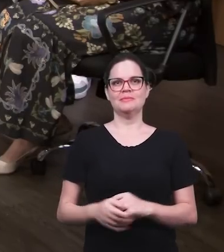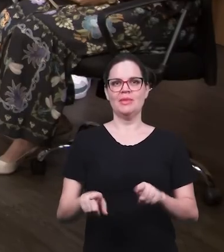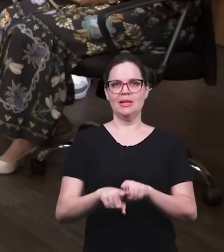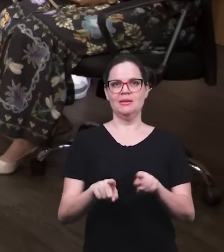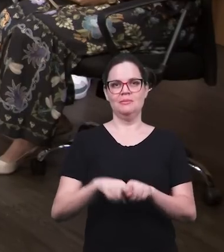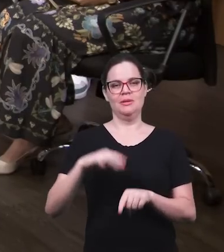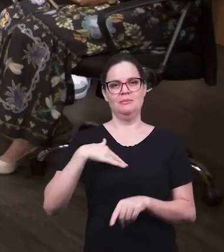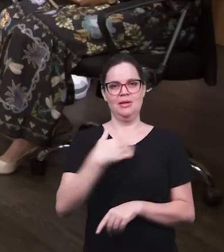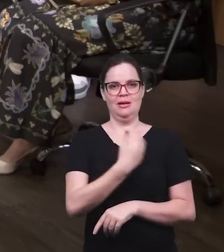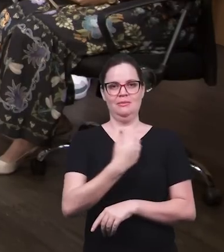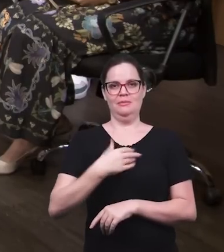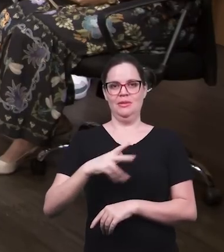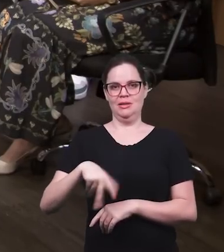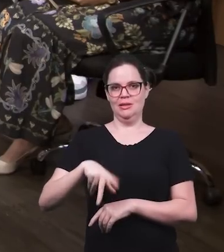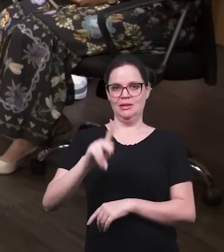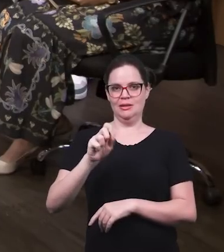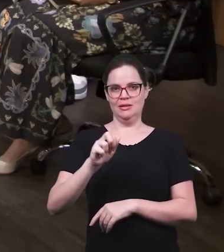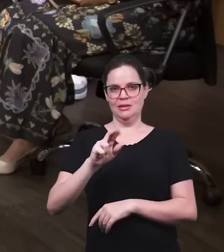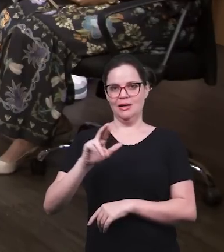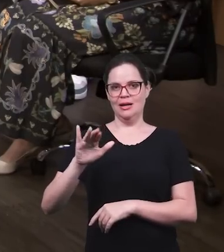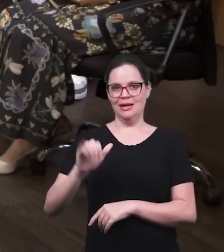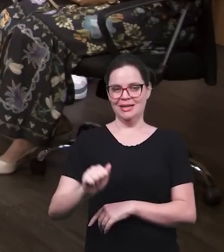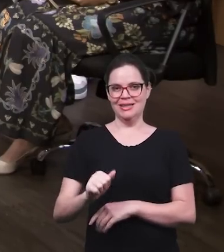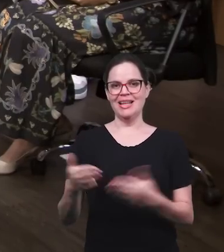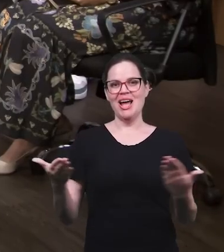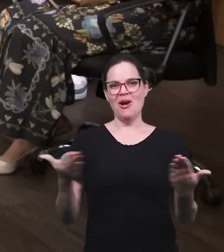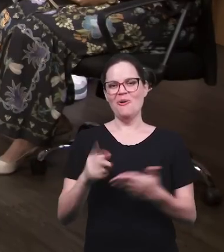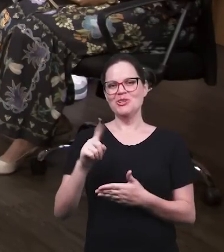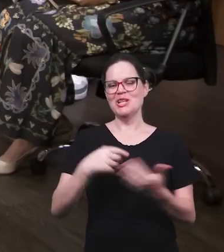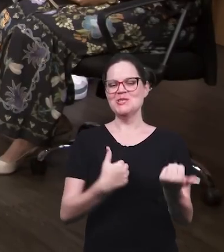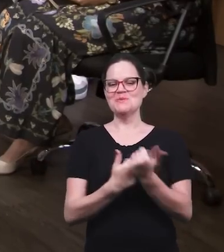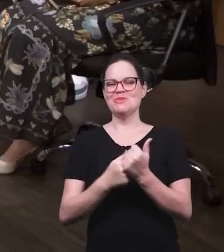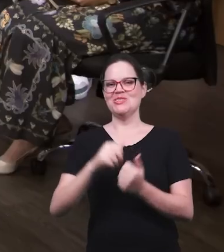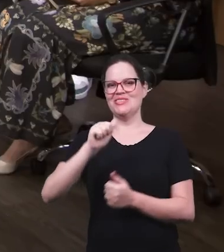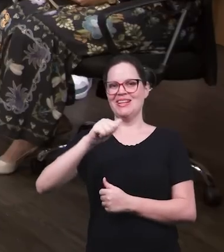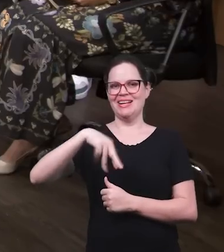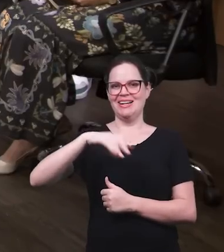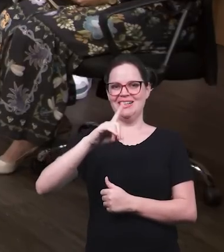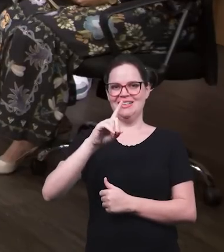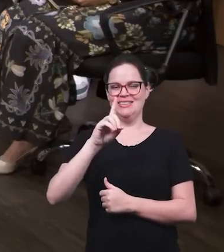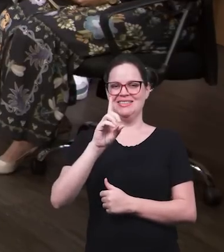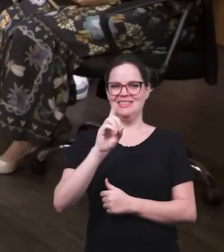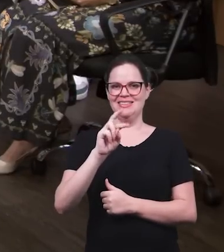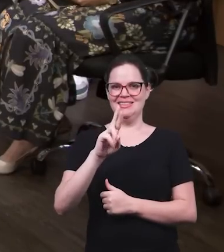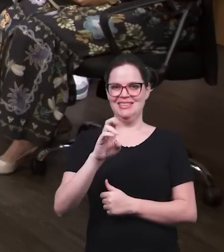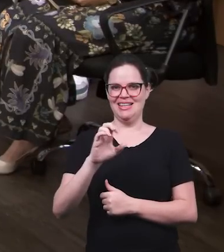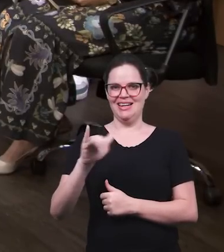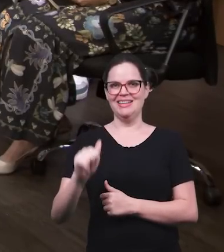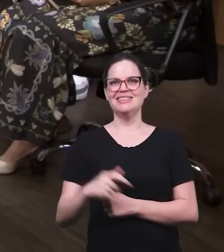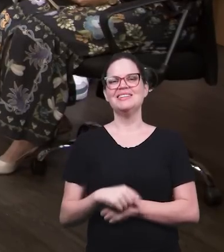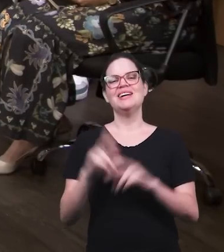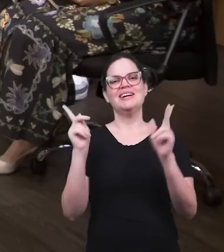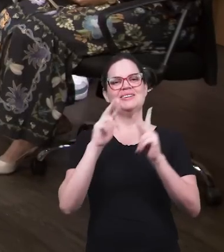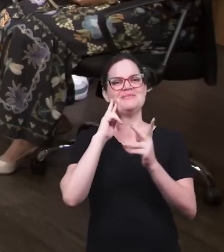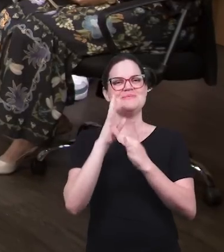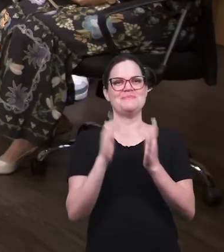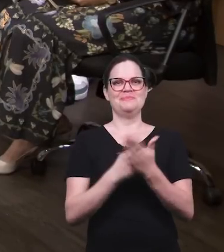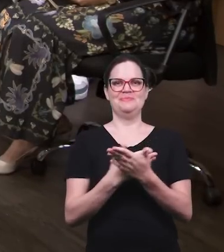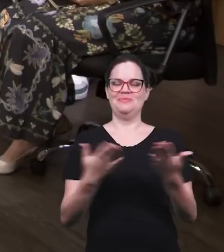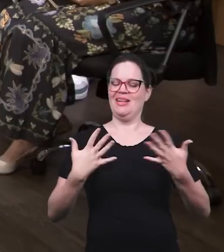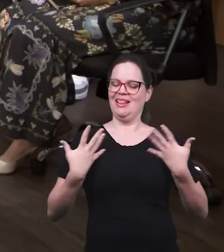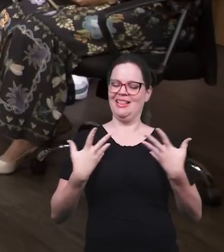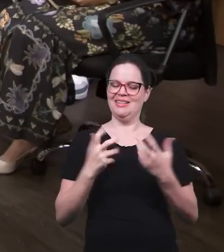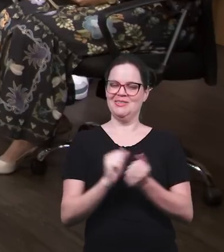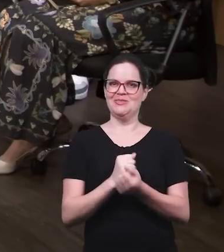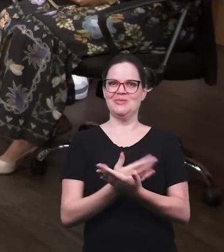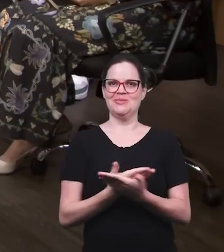bem. Minha colega Karina, que está fazendo a Andréia hoje, a Paz do gente Senhor, usa paz do Senhor, pastores, André, tudo ou bom? Karina. Pai do Senhor,